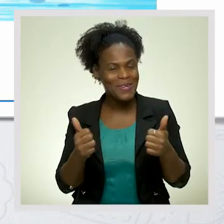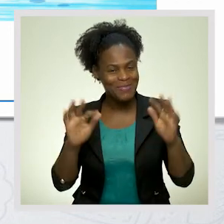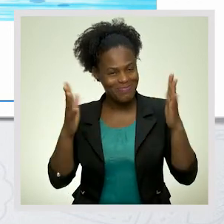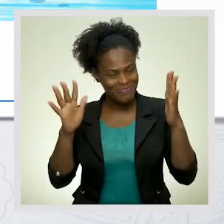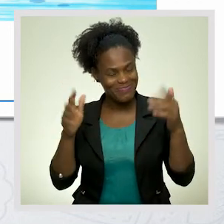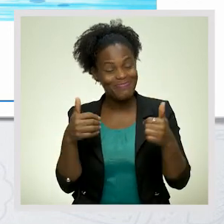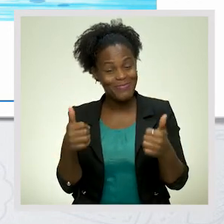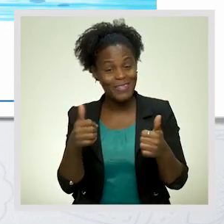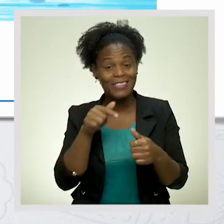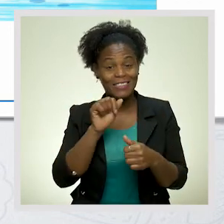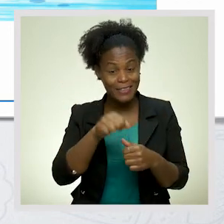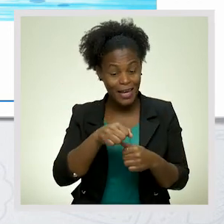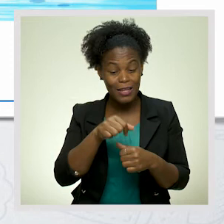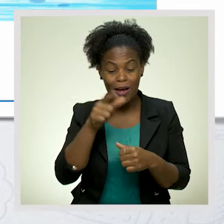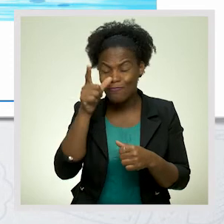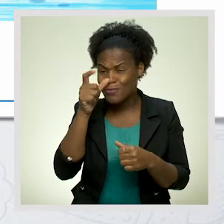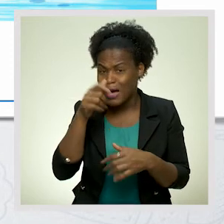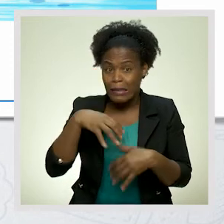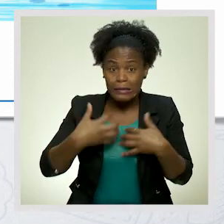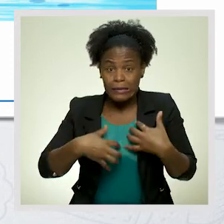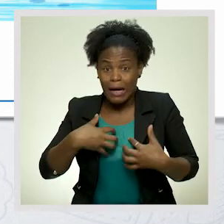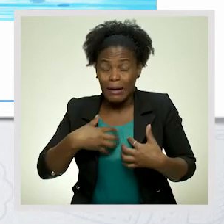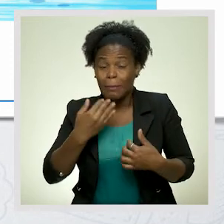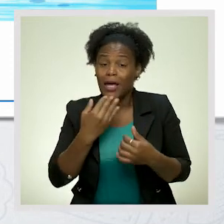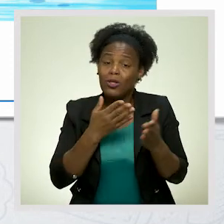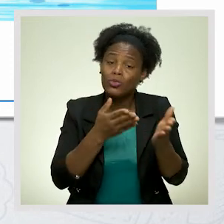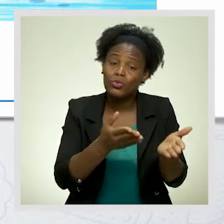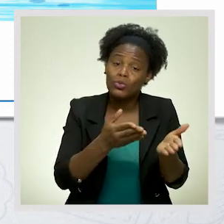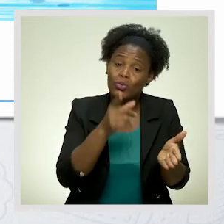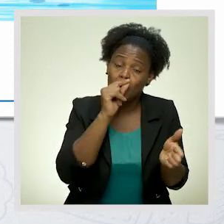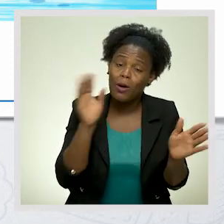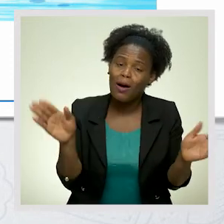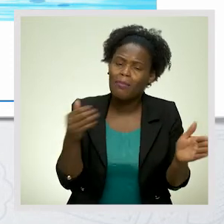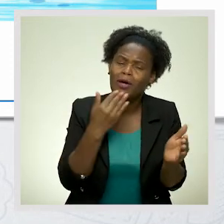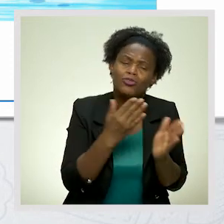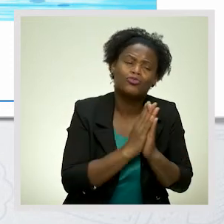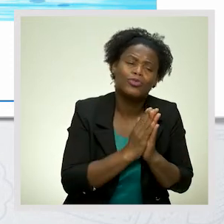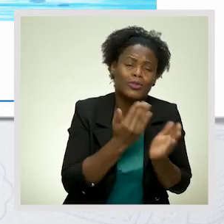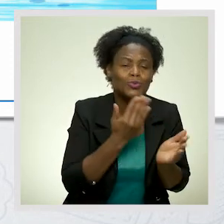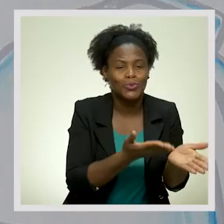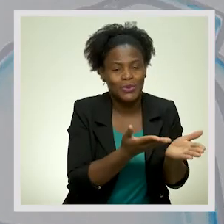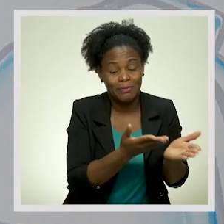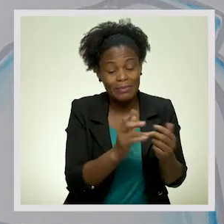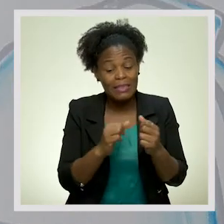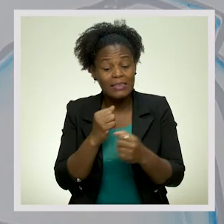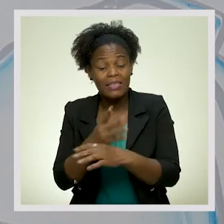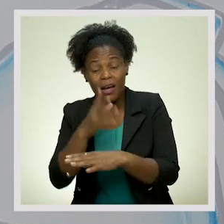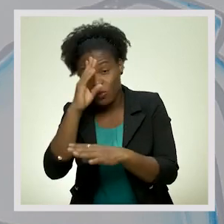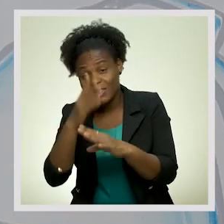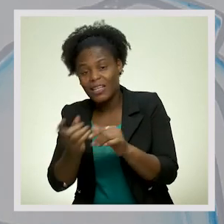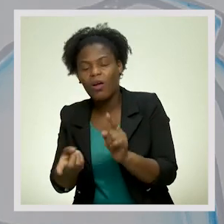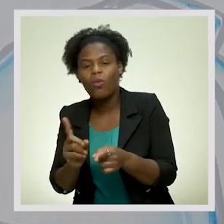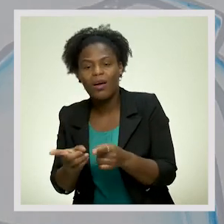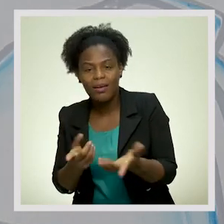Muito bem! Ali a formiga está aflita a pedir ajuda ao pombo. E a seguir, o que